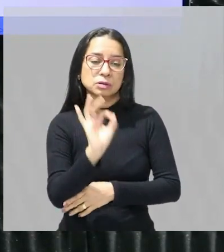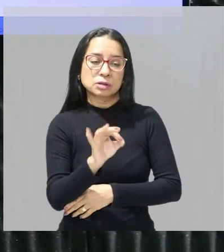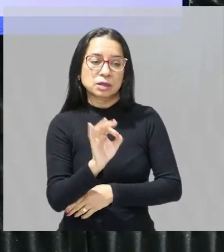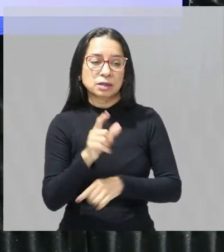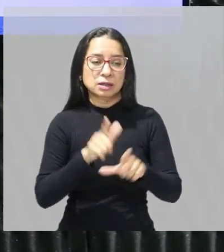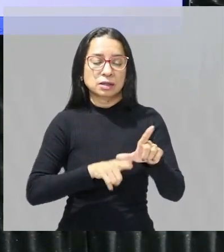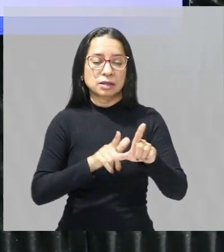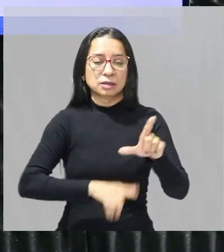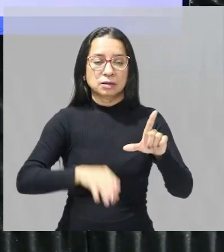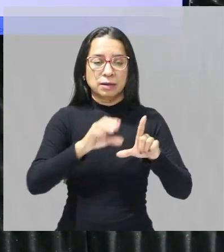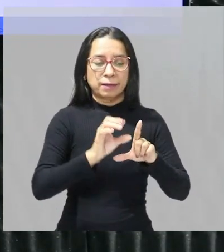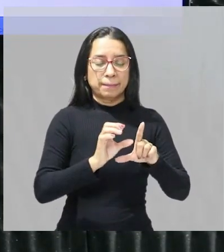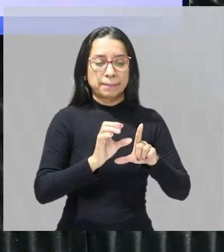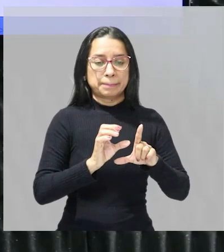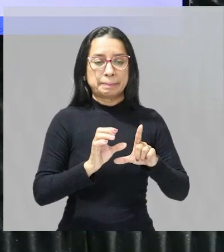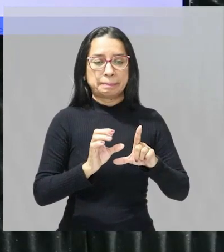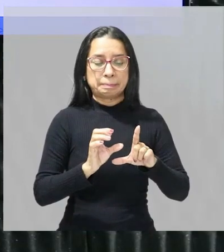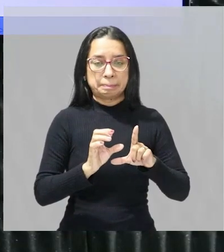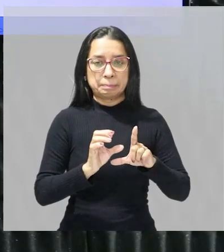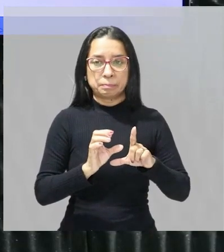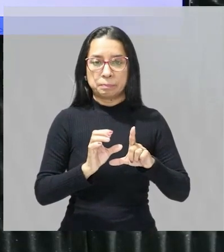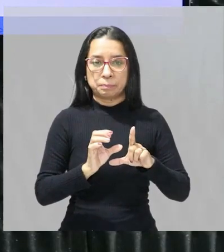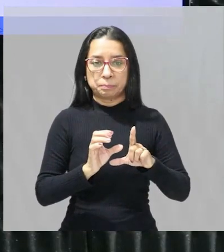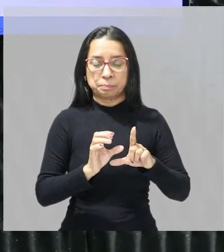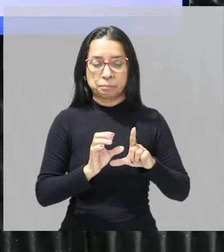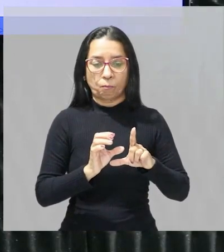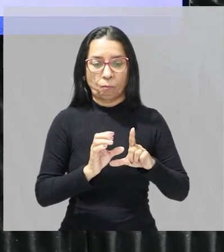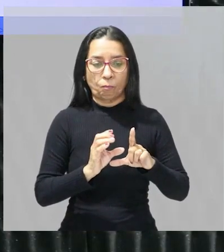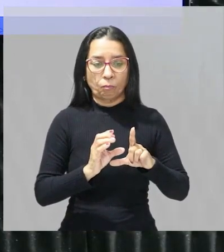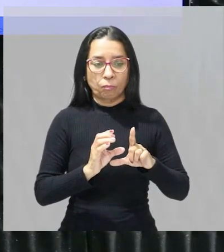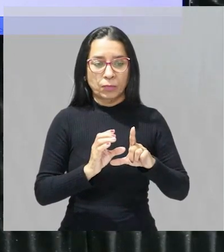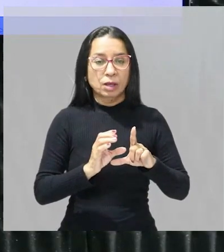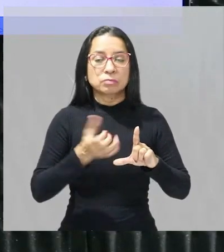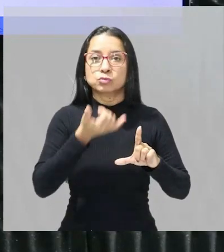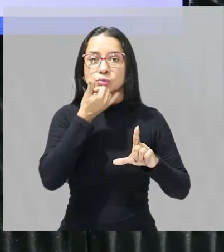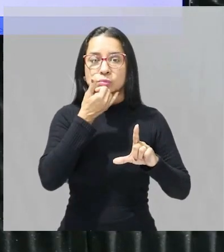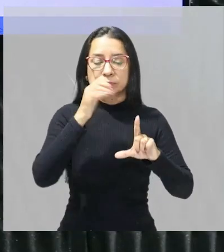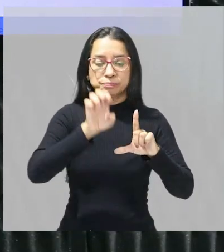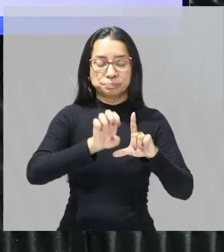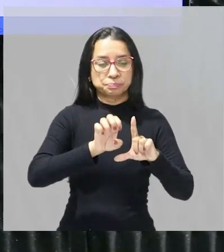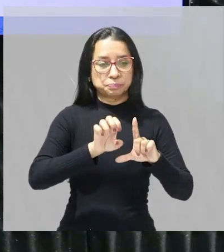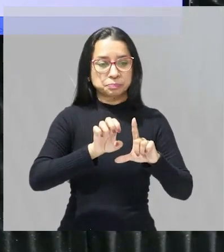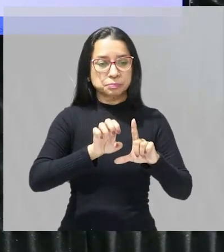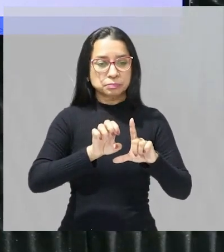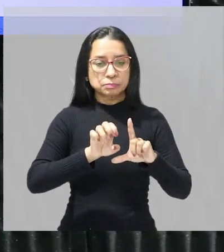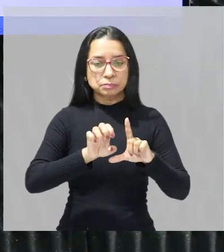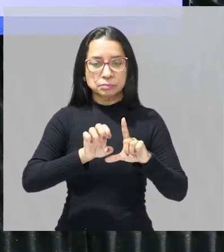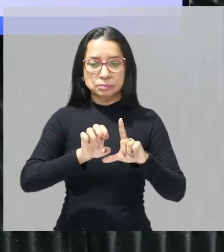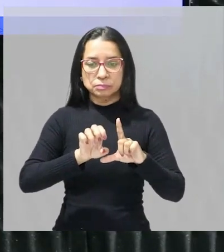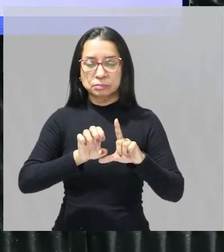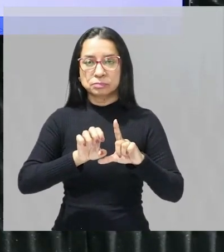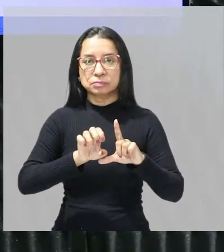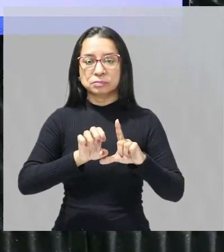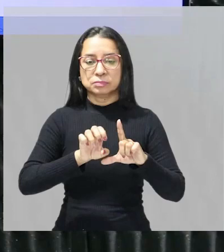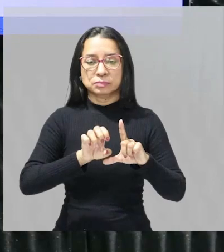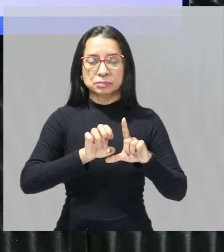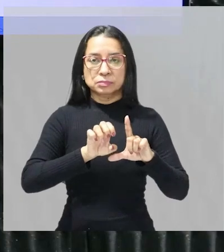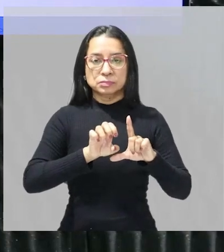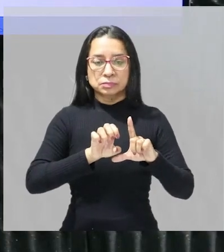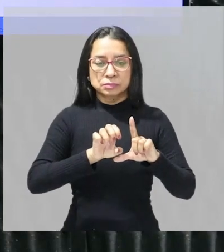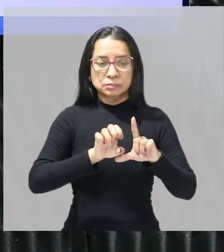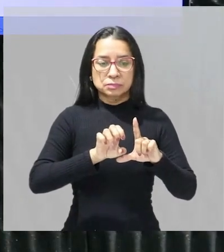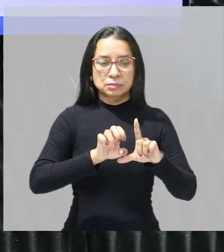a letra E, mas vamos lá. A capacidade produtiva brasileira vai resultar em quê? Crescimento da demanda por trabalhadores